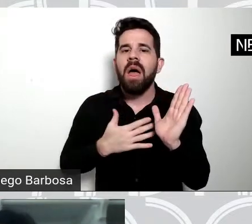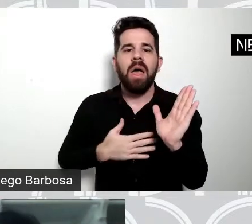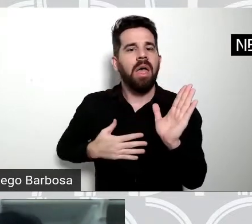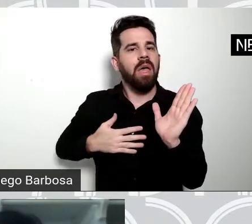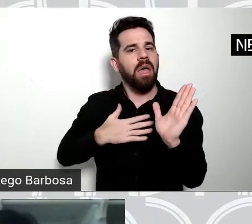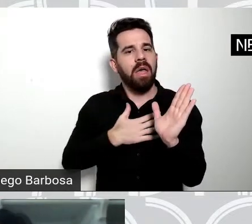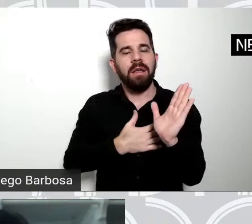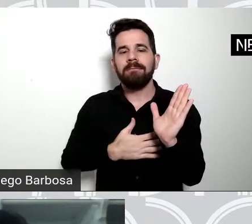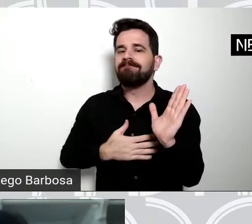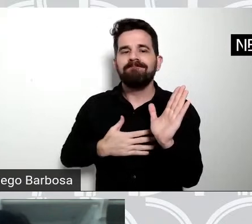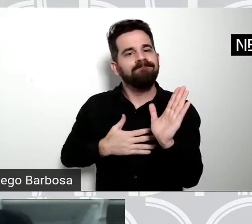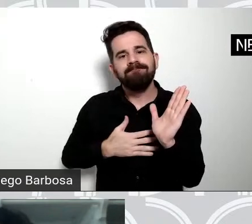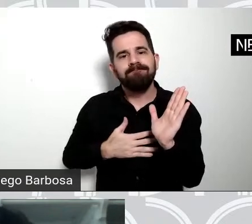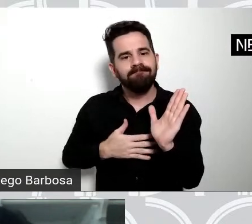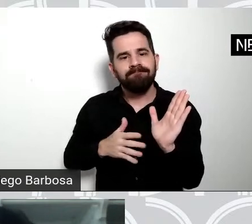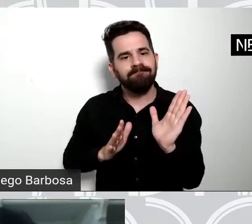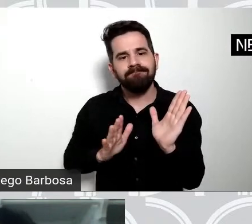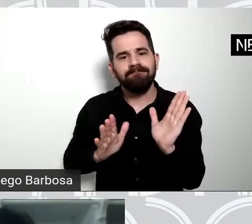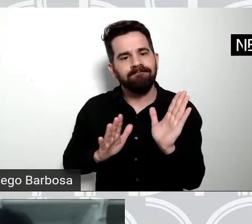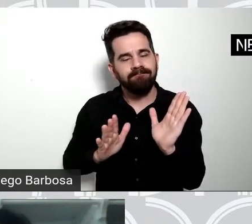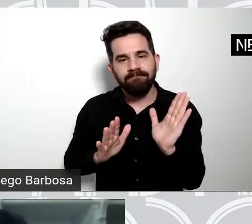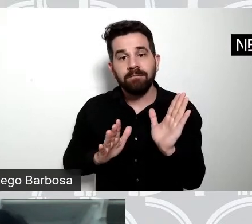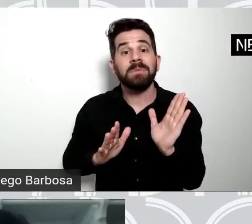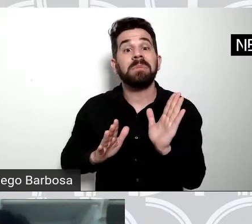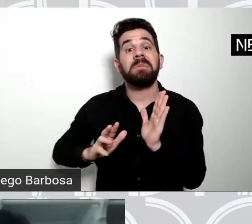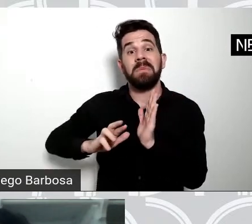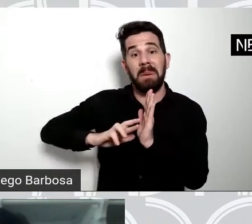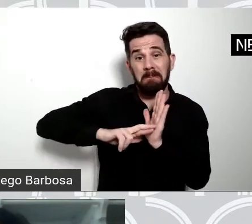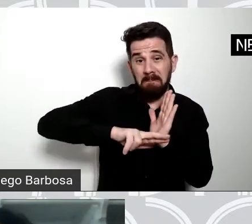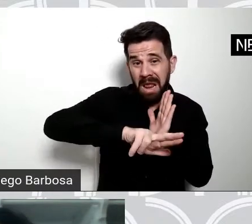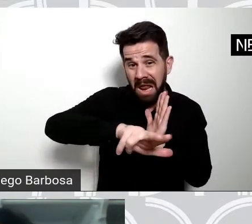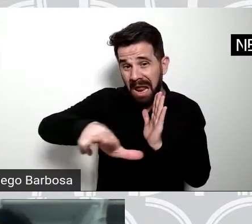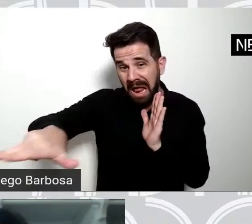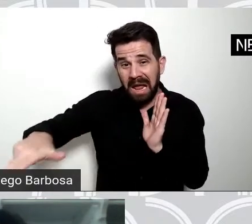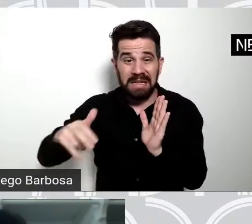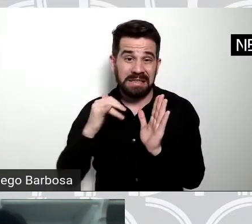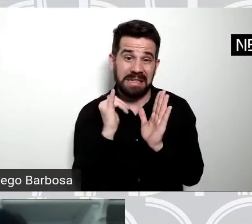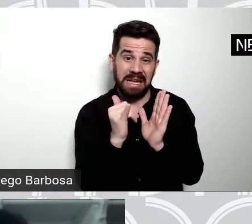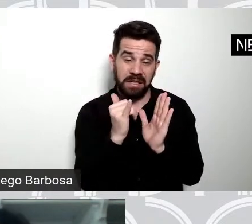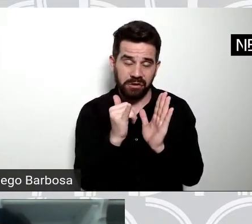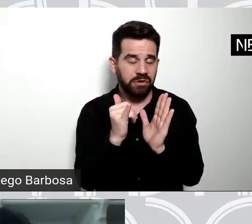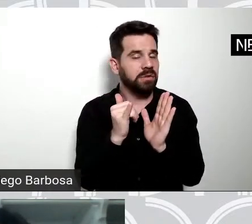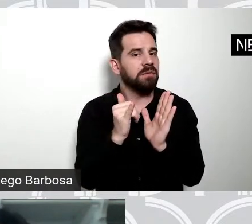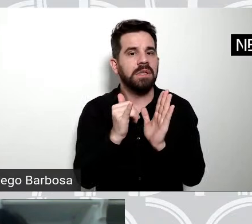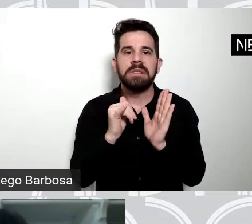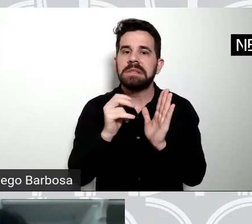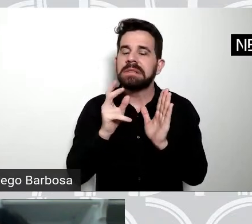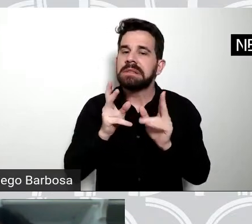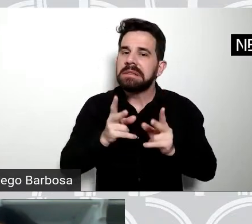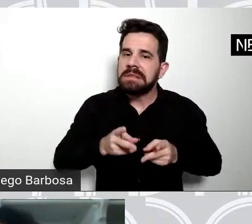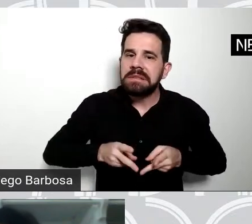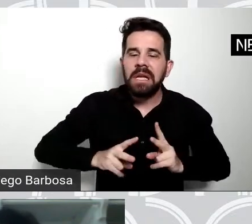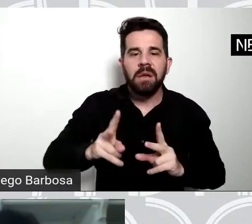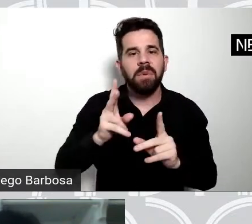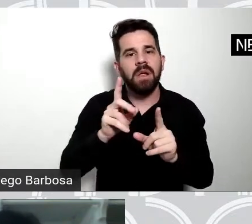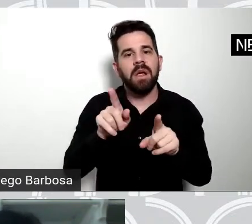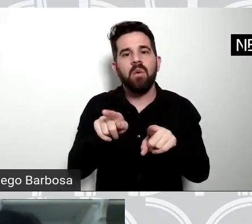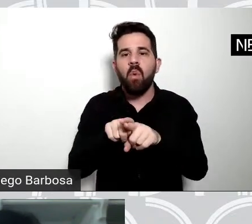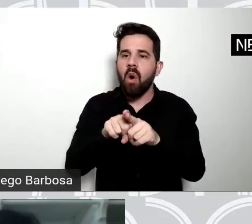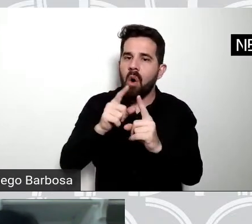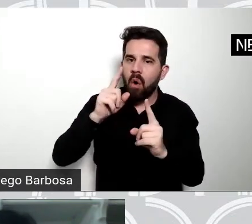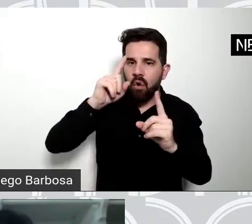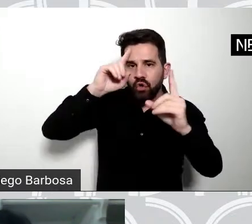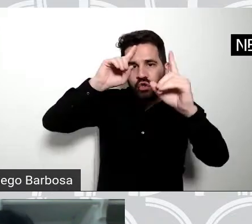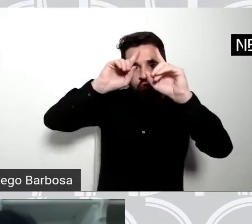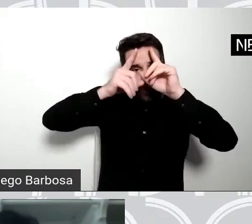distensionado. Não. Múltiplas narrativas, mas no sentido sempre dialético e sempre no sentido da